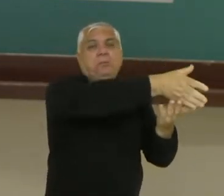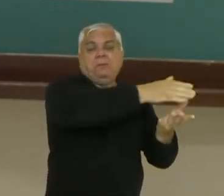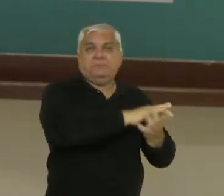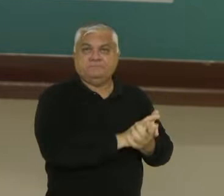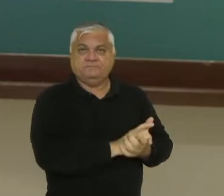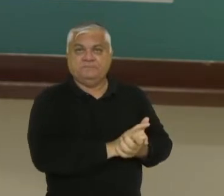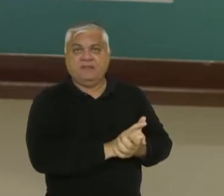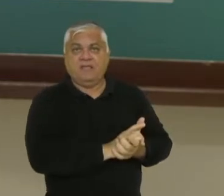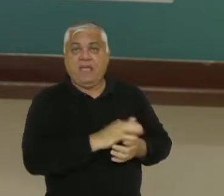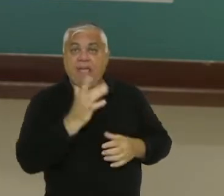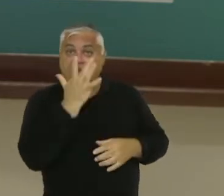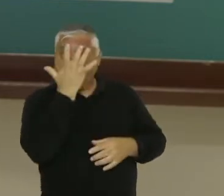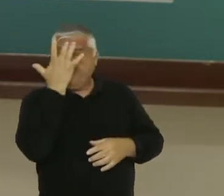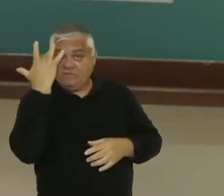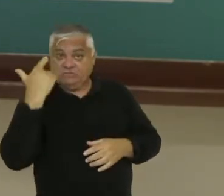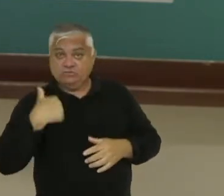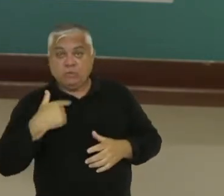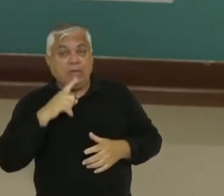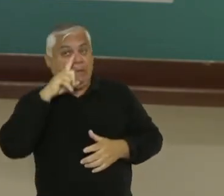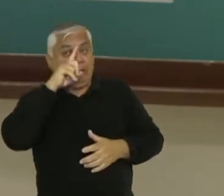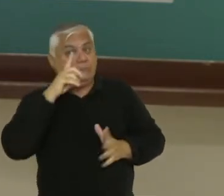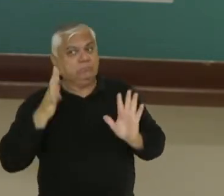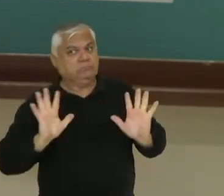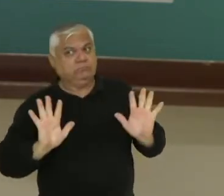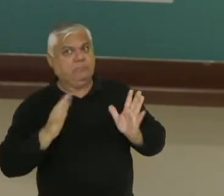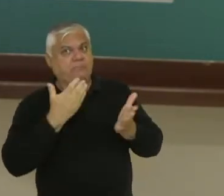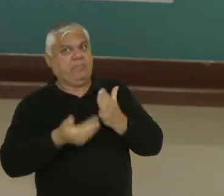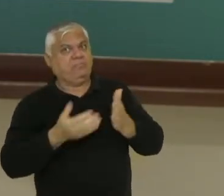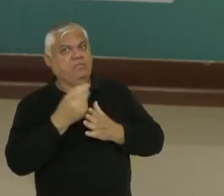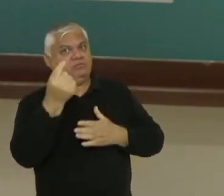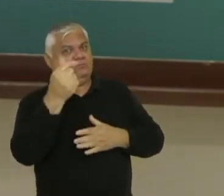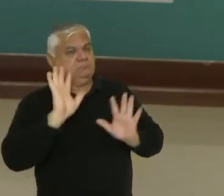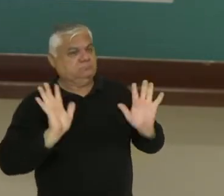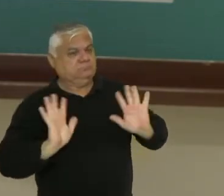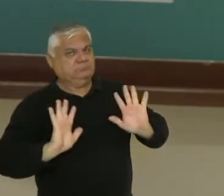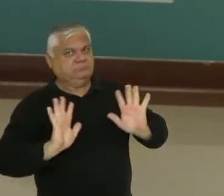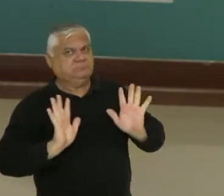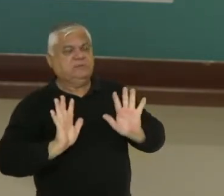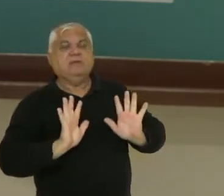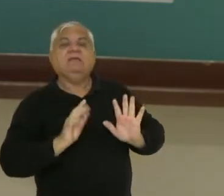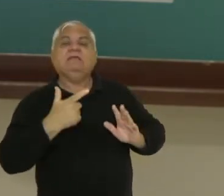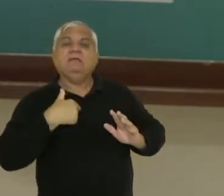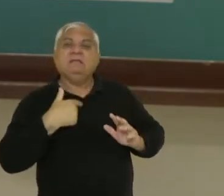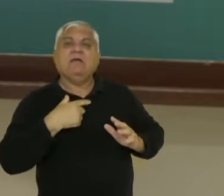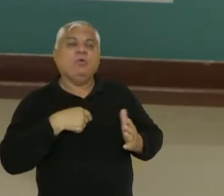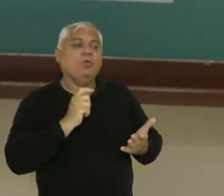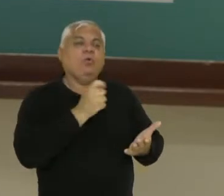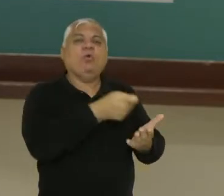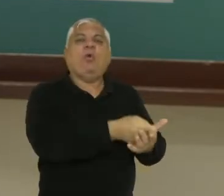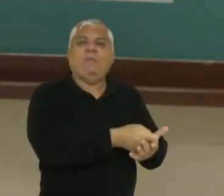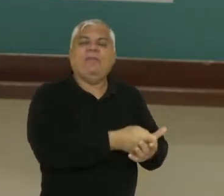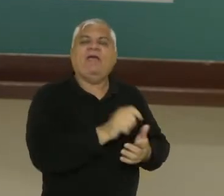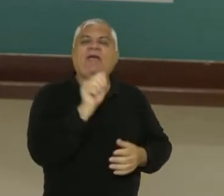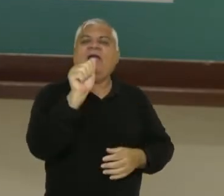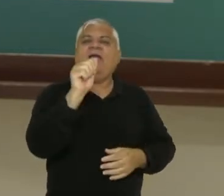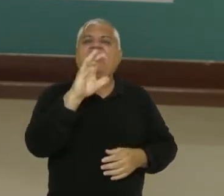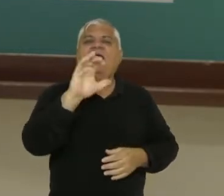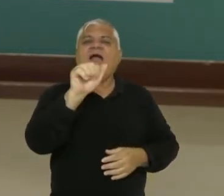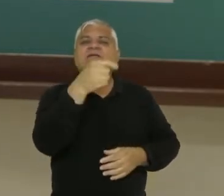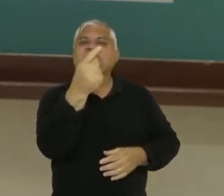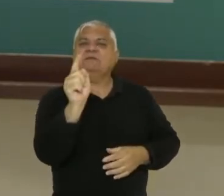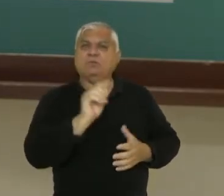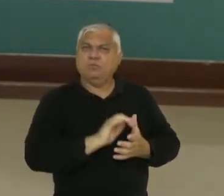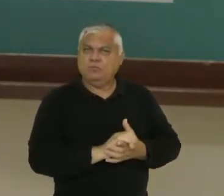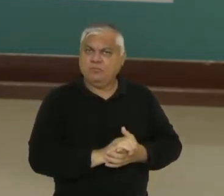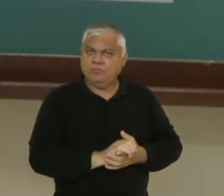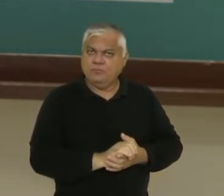o investidor que não quer correr muito risco de perda com seus investimentos, compra ações de fundo de investimento sólidos.